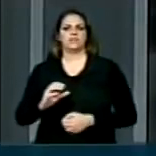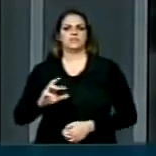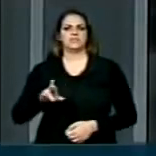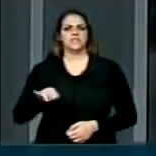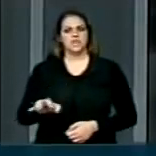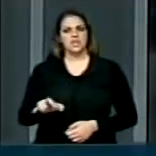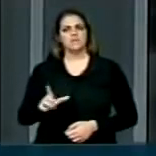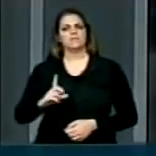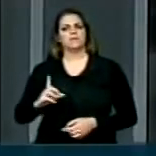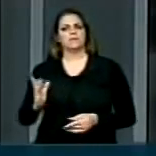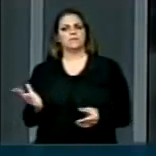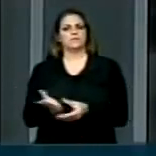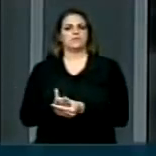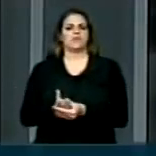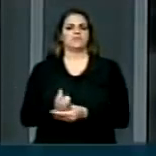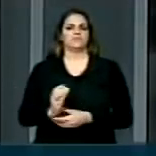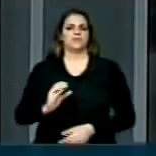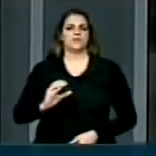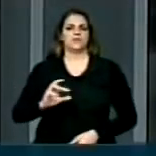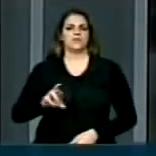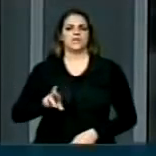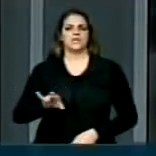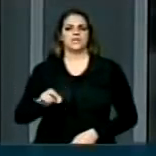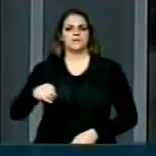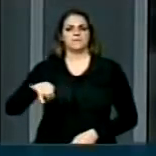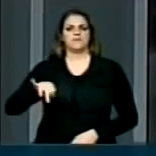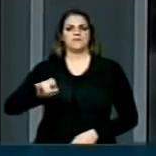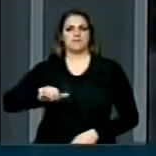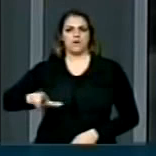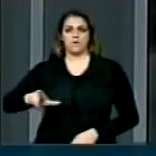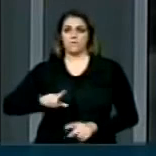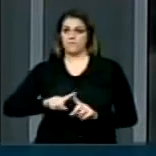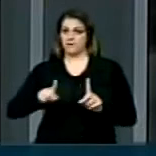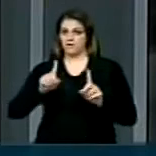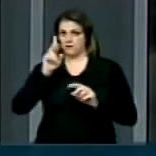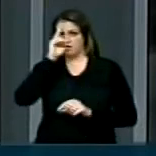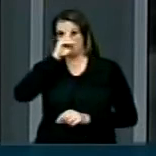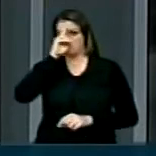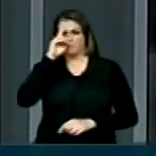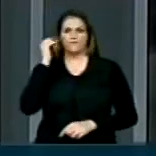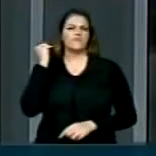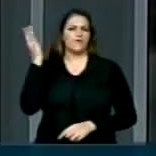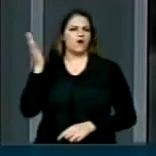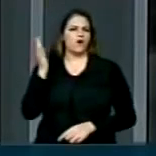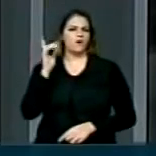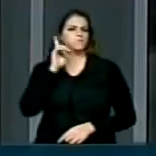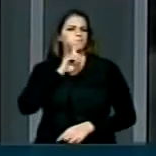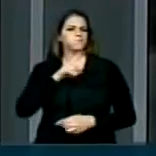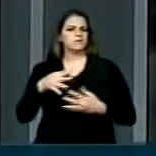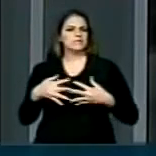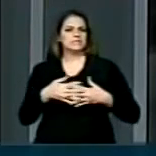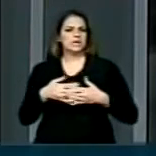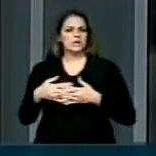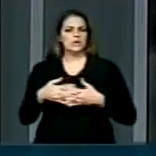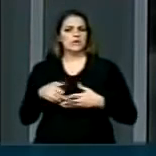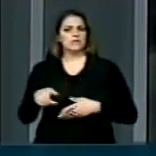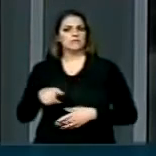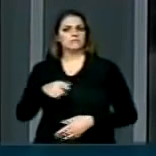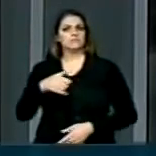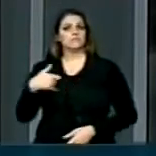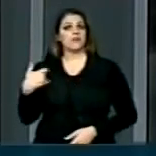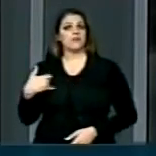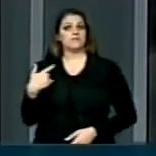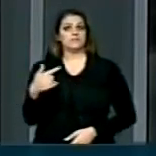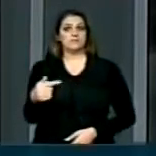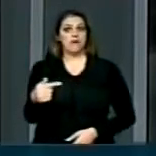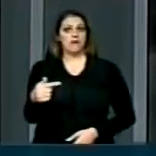criminalmente. Só lembrando que nos Estados Unidos a responsabilidade criminal começa aos 7 anos,